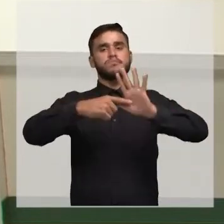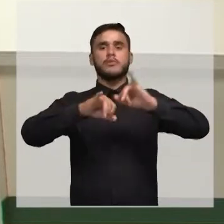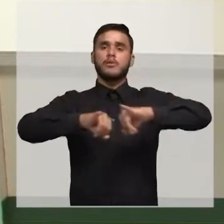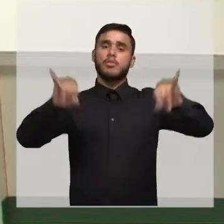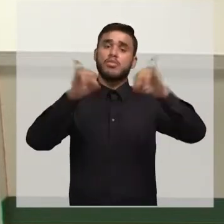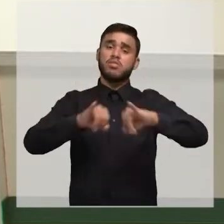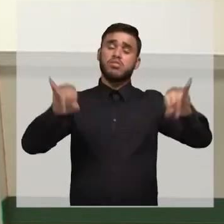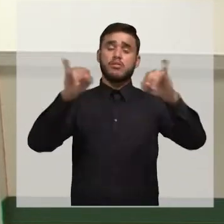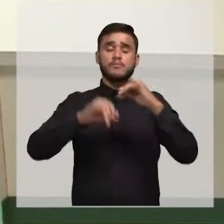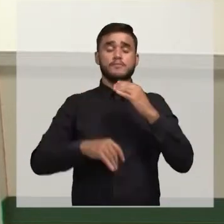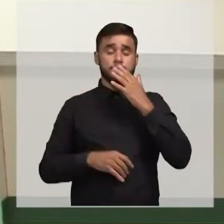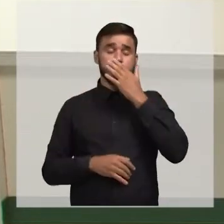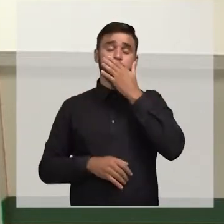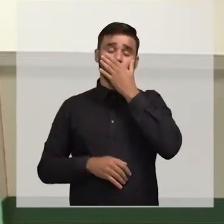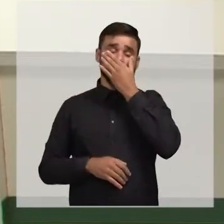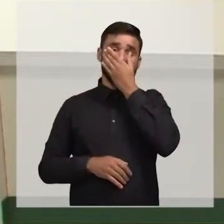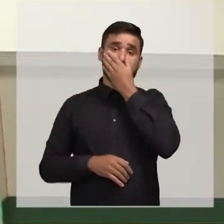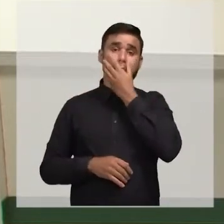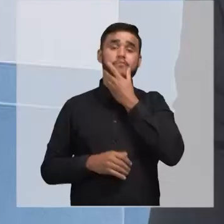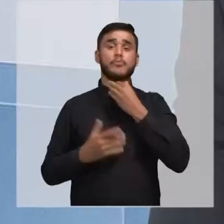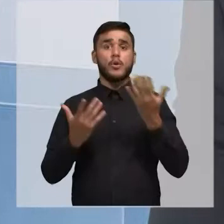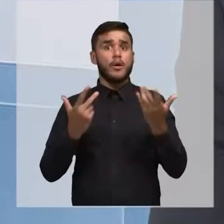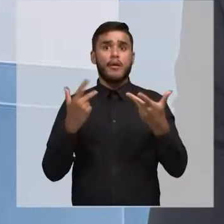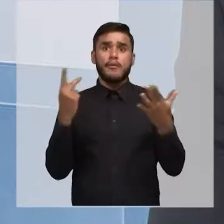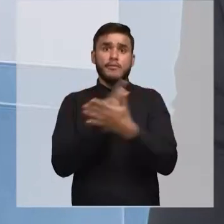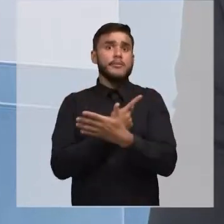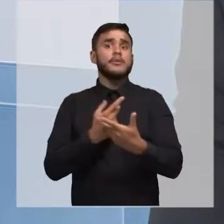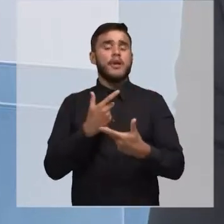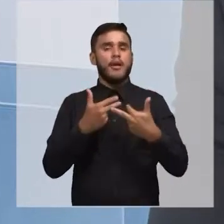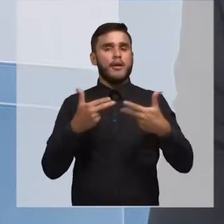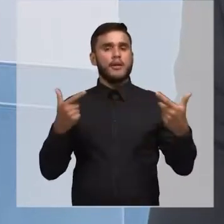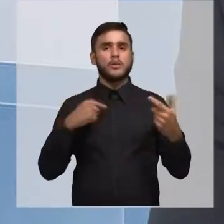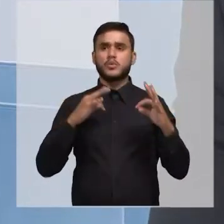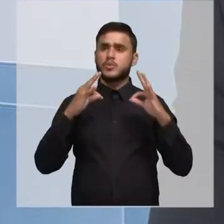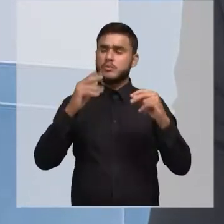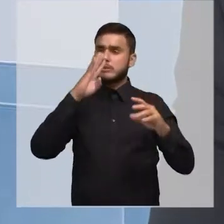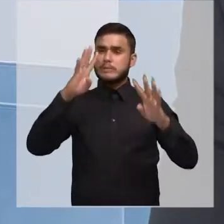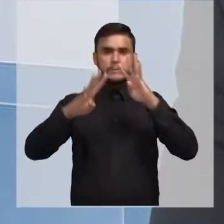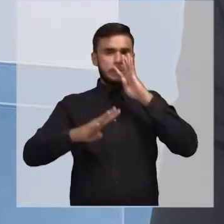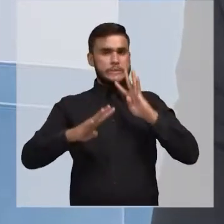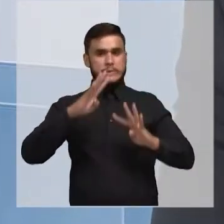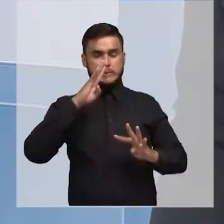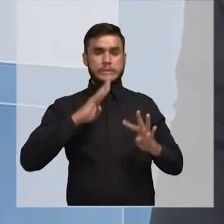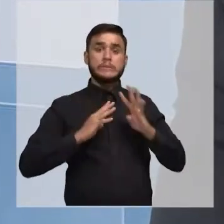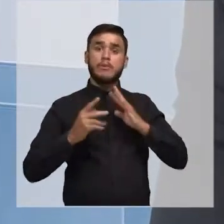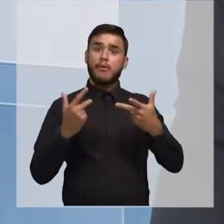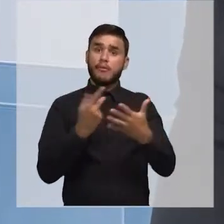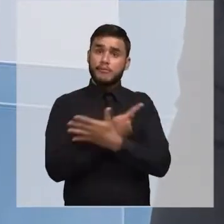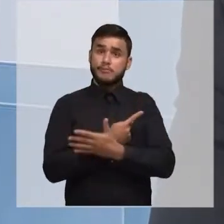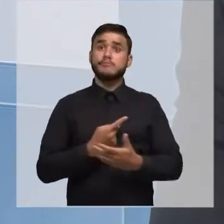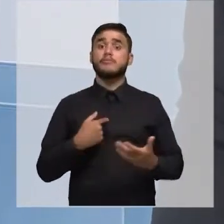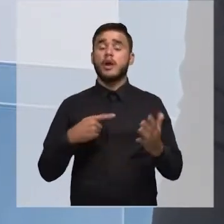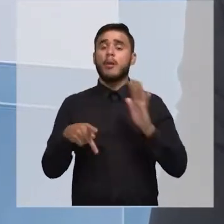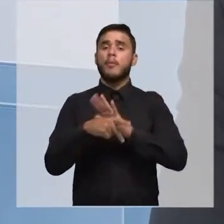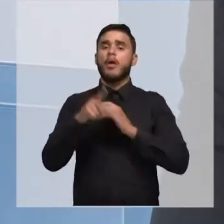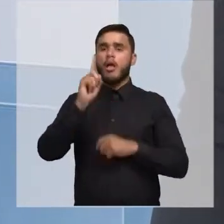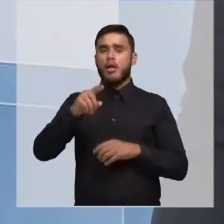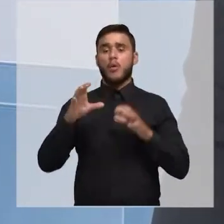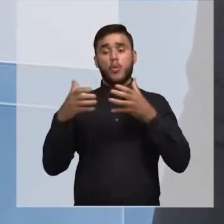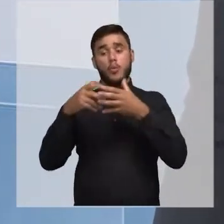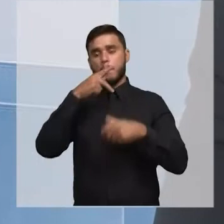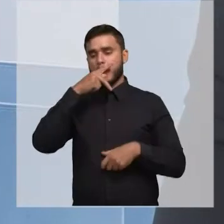o Alckmin, totalmente destruído pelas denúncias envolvendo o partido dele e esses partidos